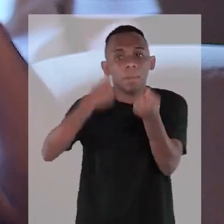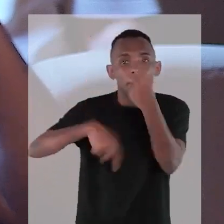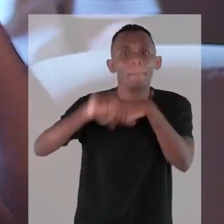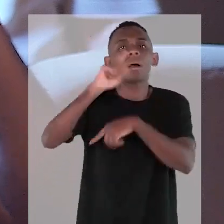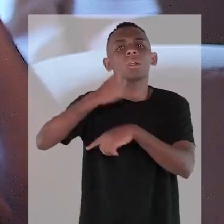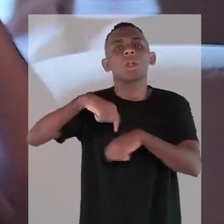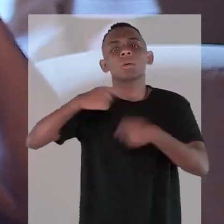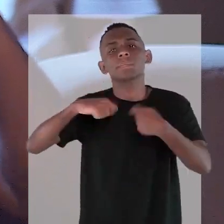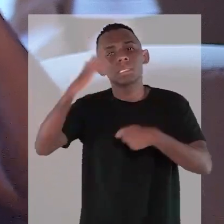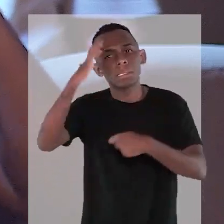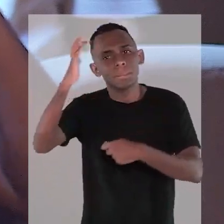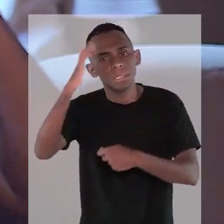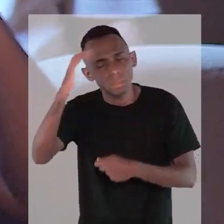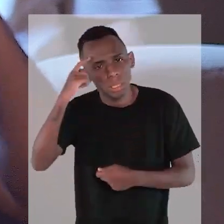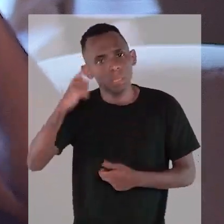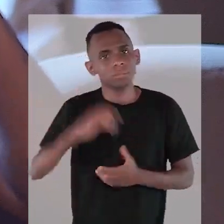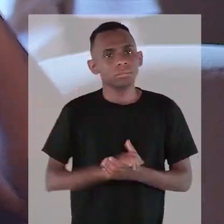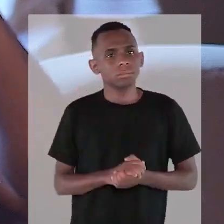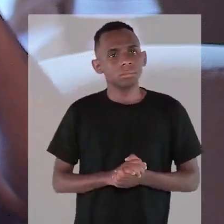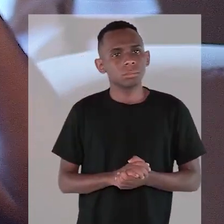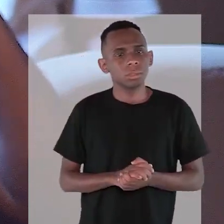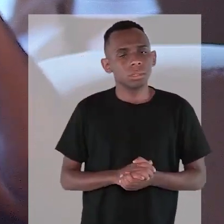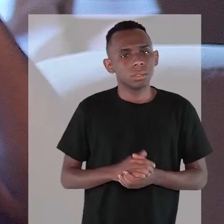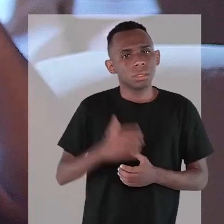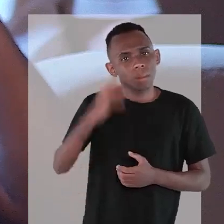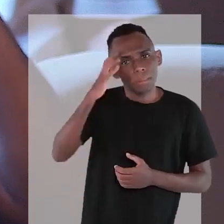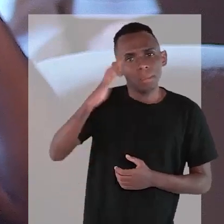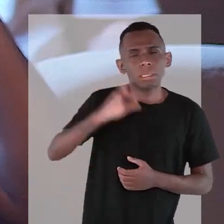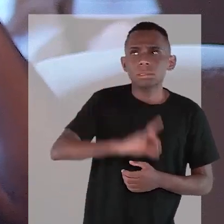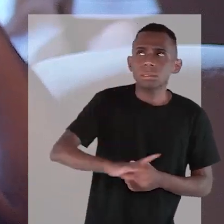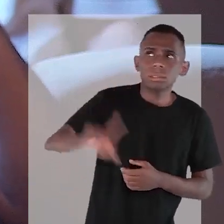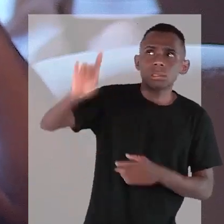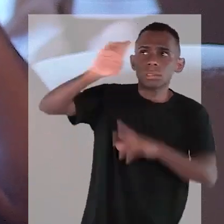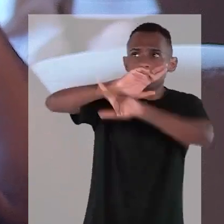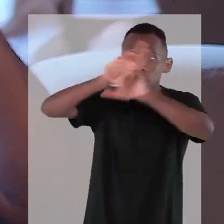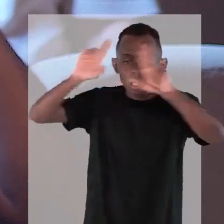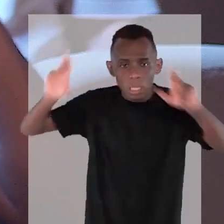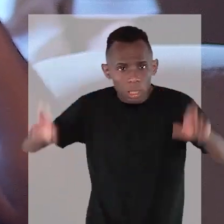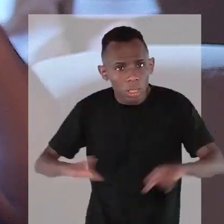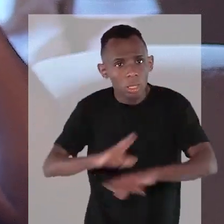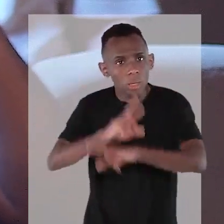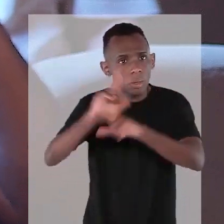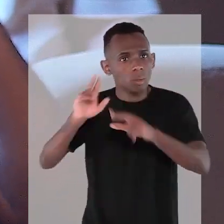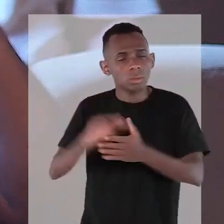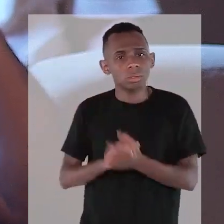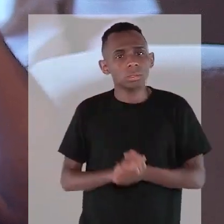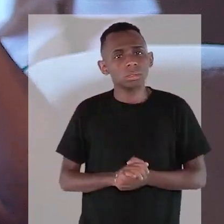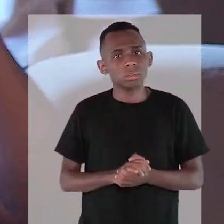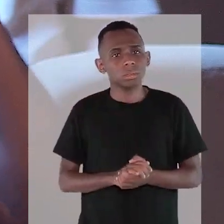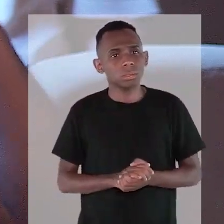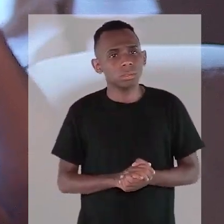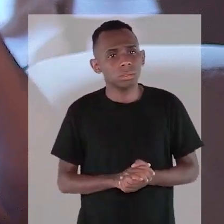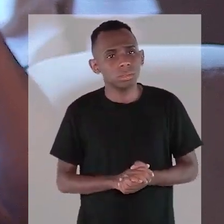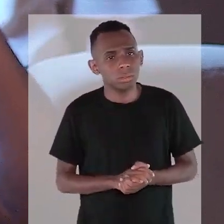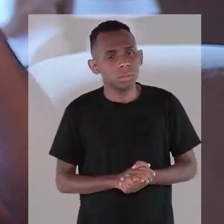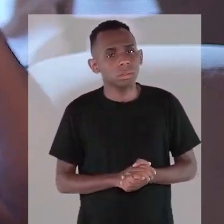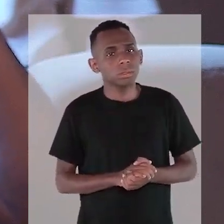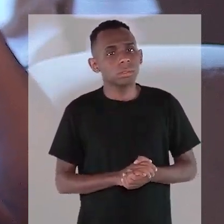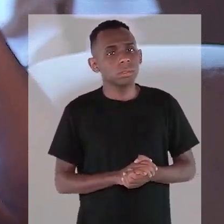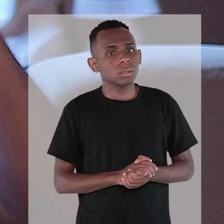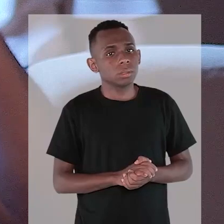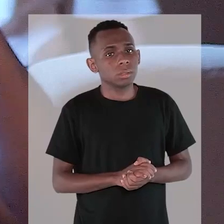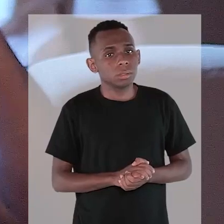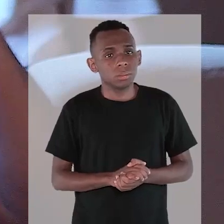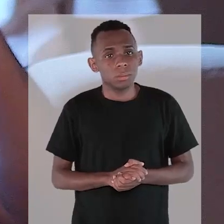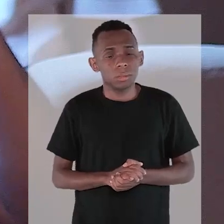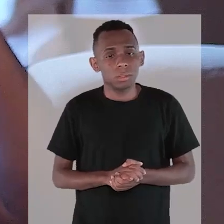imaginar, né, da gente pensar deuses e pensar pactos que seria impossível mais que 150 pessoas juntas. A fofoca segura até